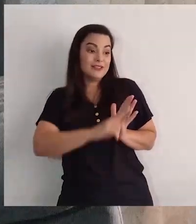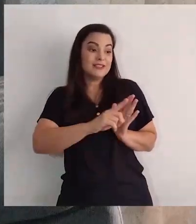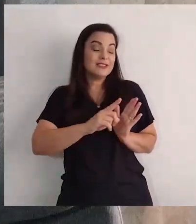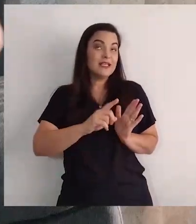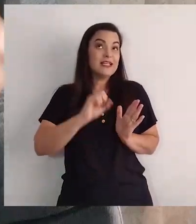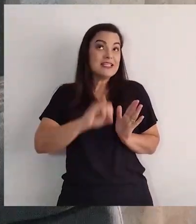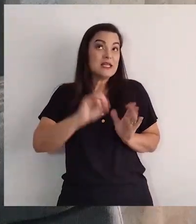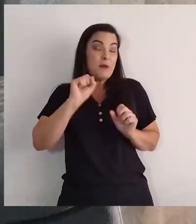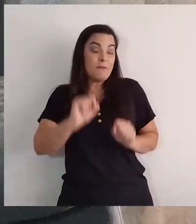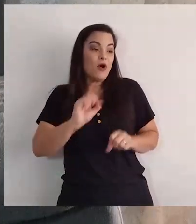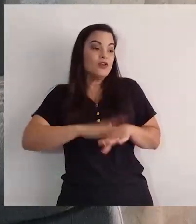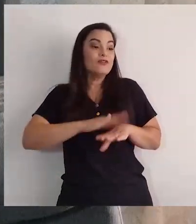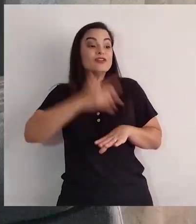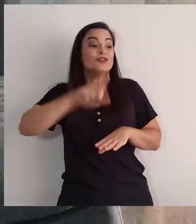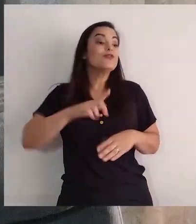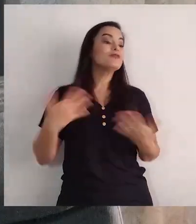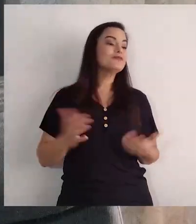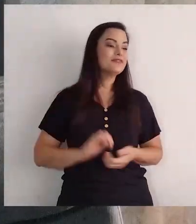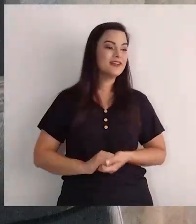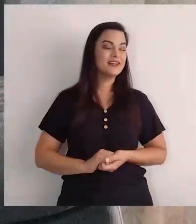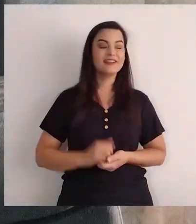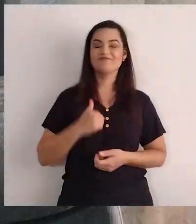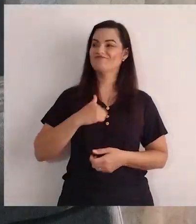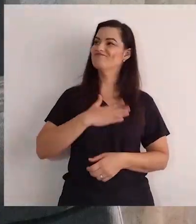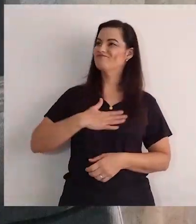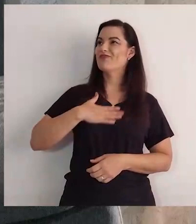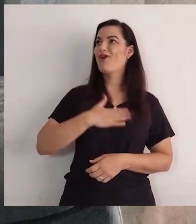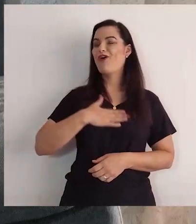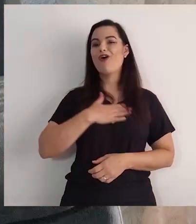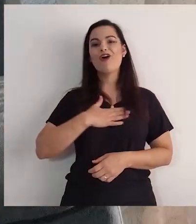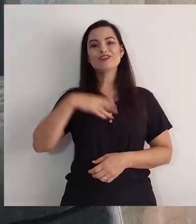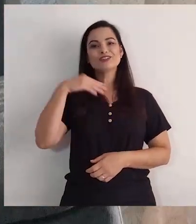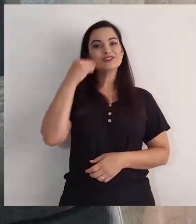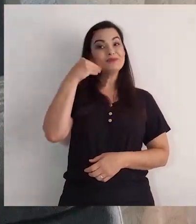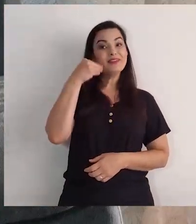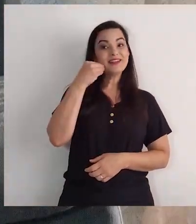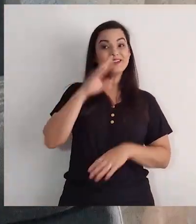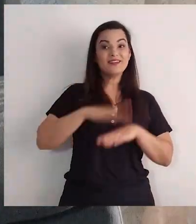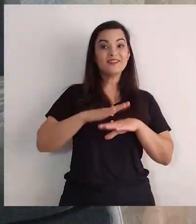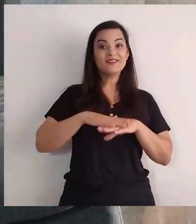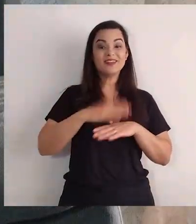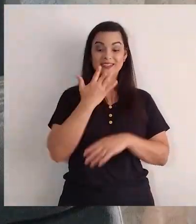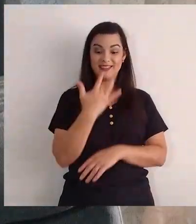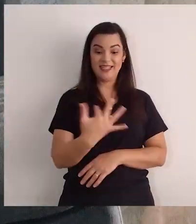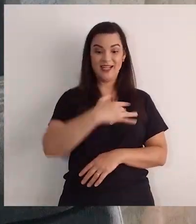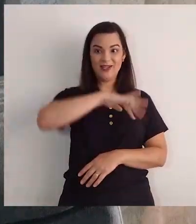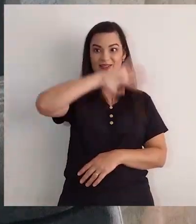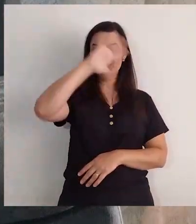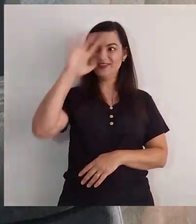que, se você pudesse, você faria de novo. Ah, eu gostei da experiência do arco-íris,